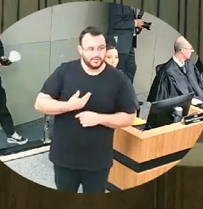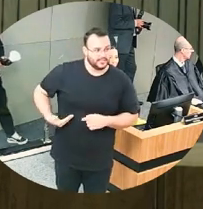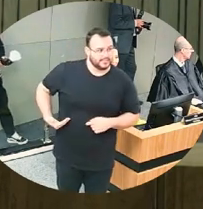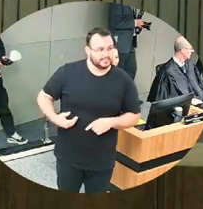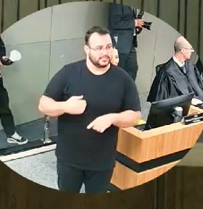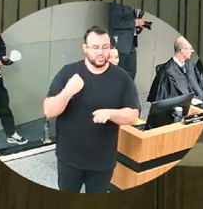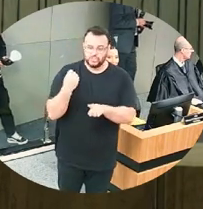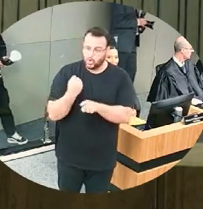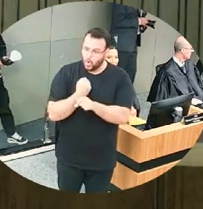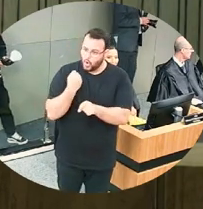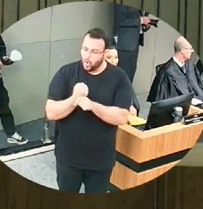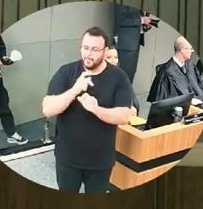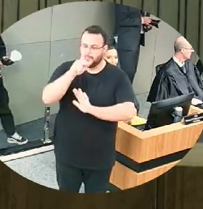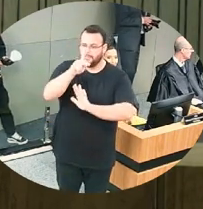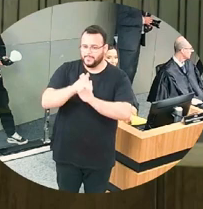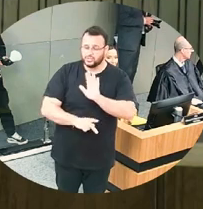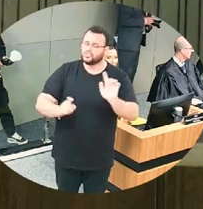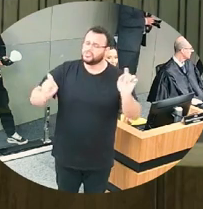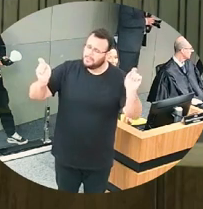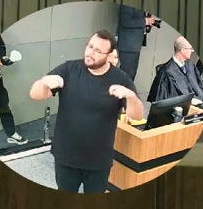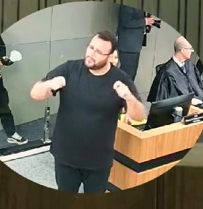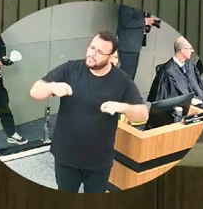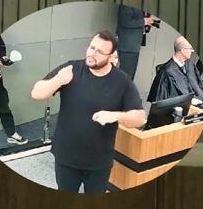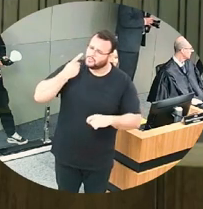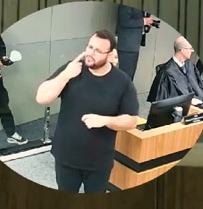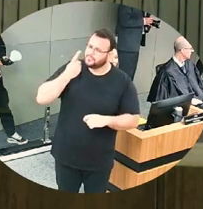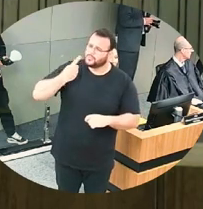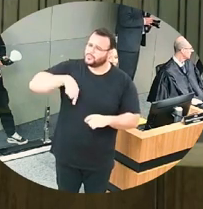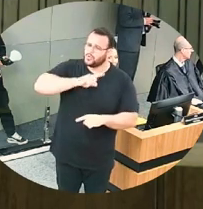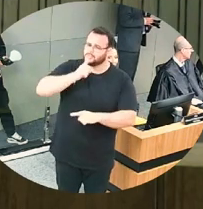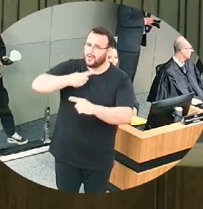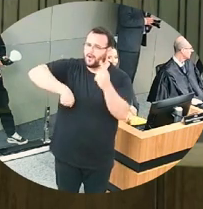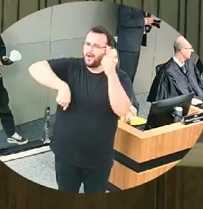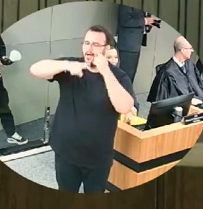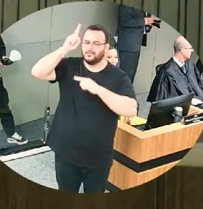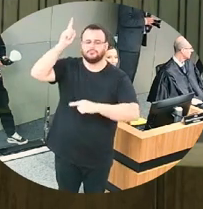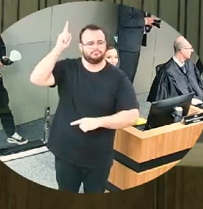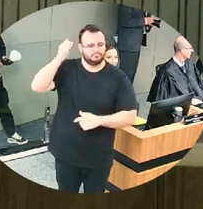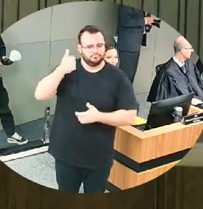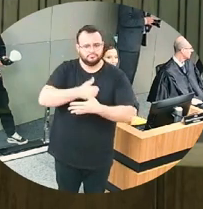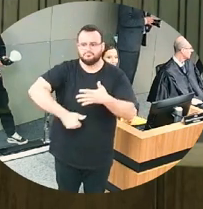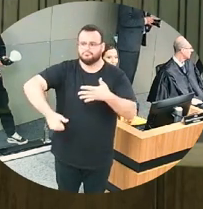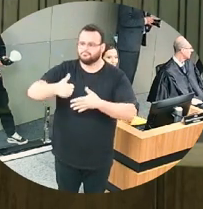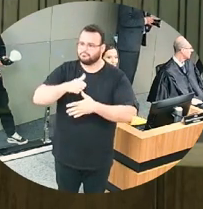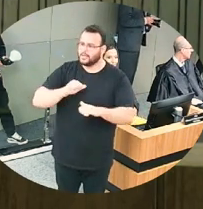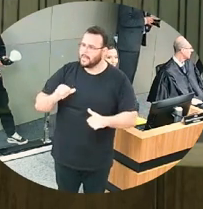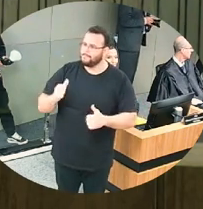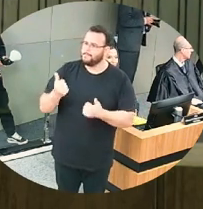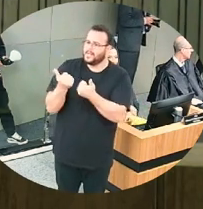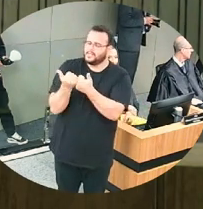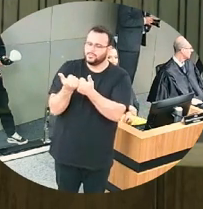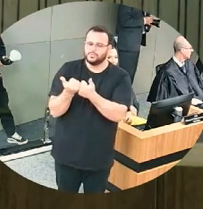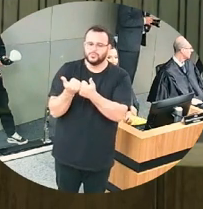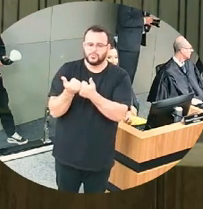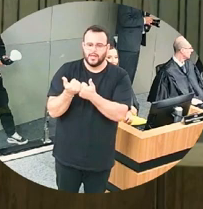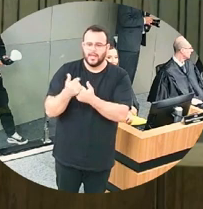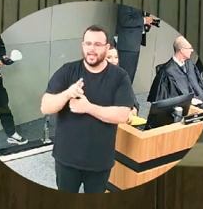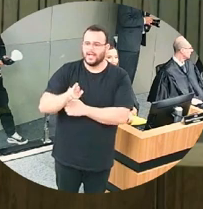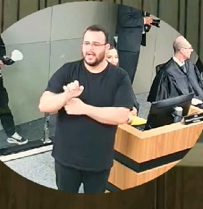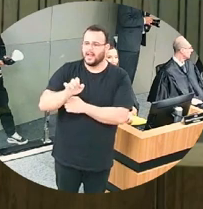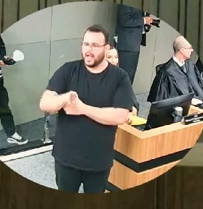projetos Então acho que é possível ver que nós demos um amplo e privilegiado apoio ao primeiro gra de